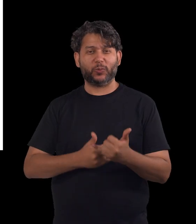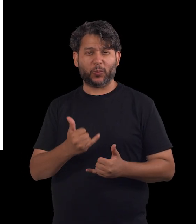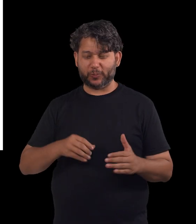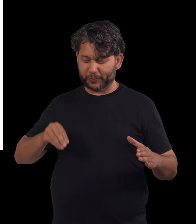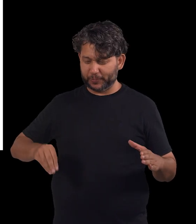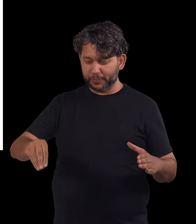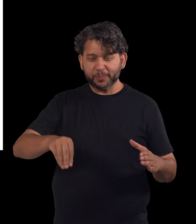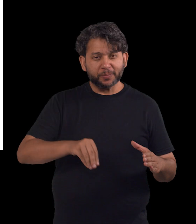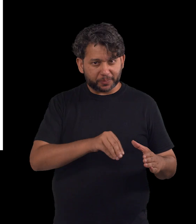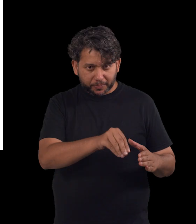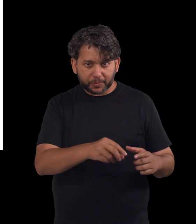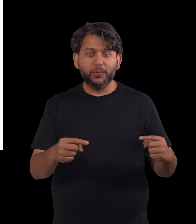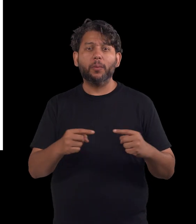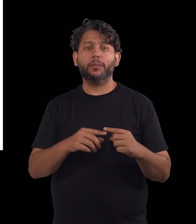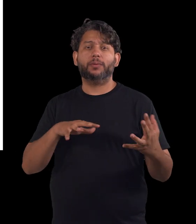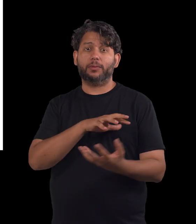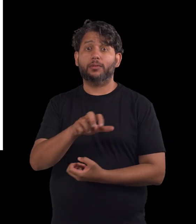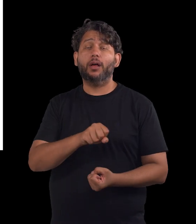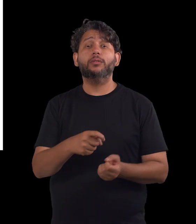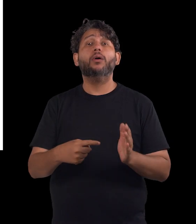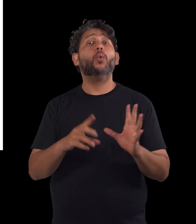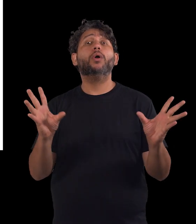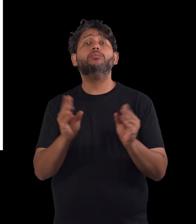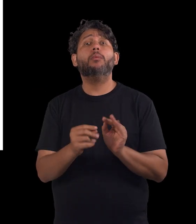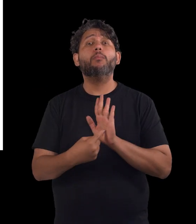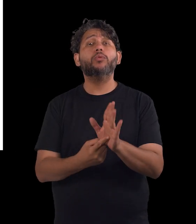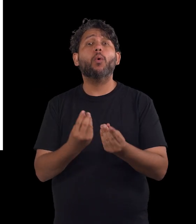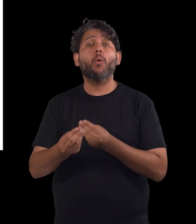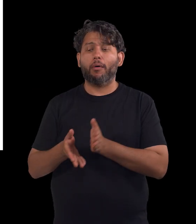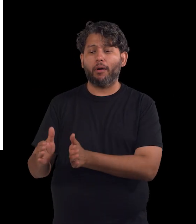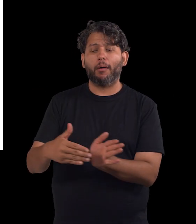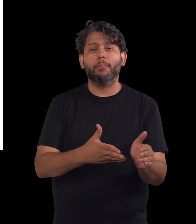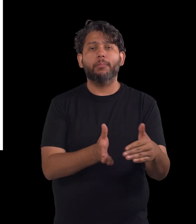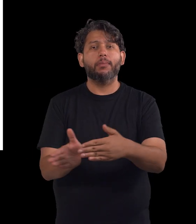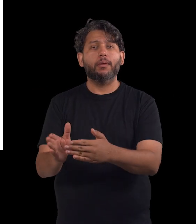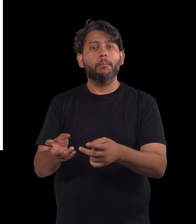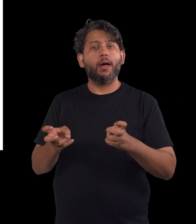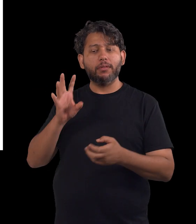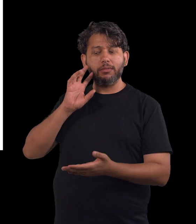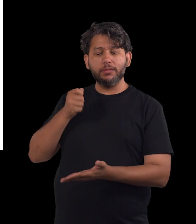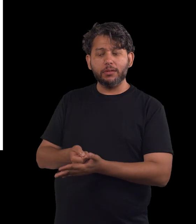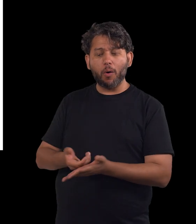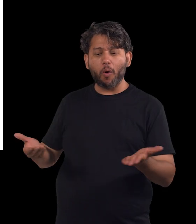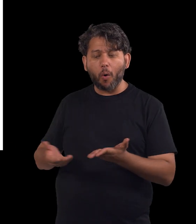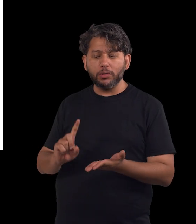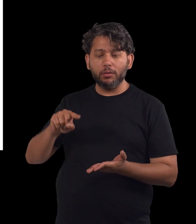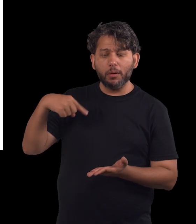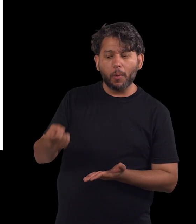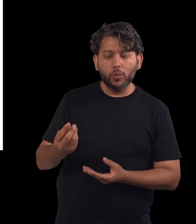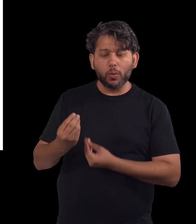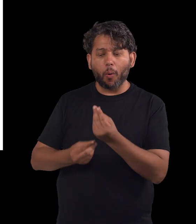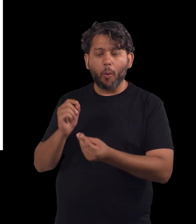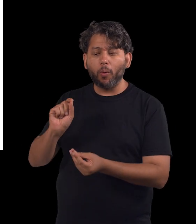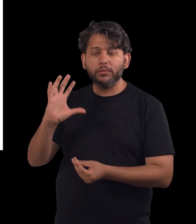O jogo de tabuleiro Escolhas Sustentáveis sintetiza, em forma de percurso, a ideia de que cada decisão cotidiana